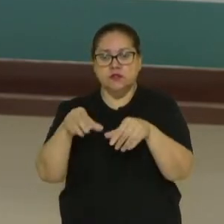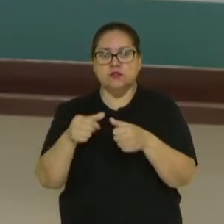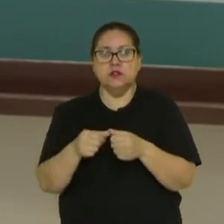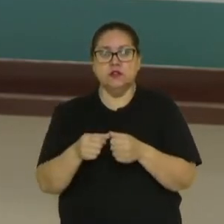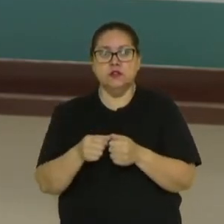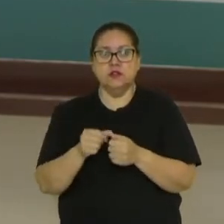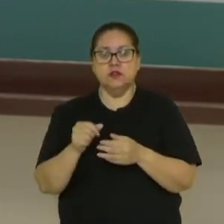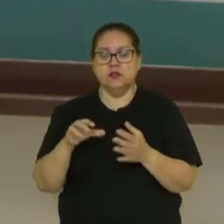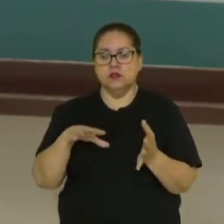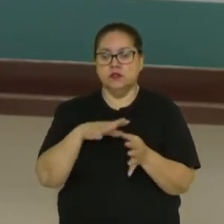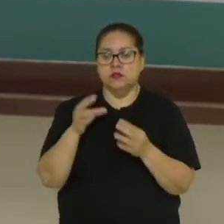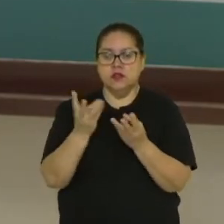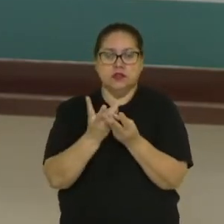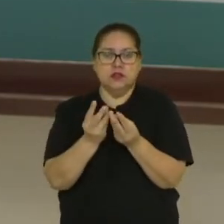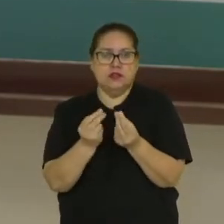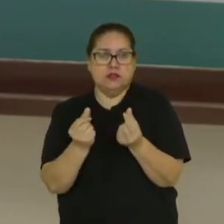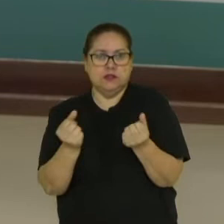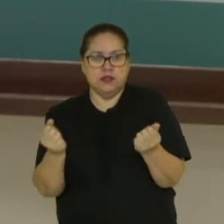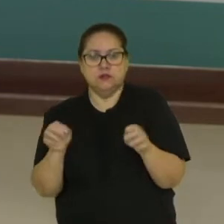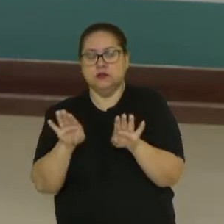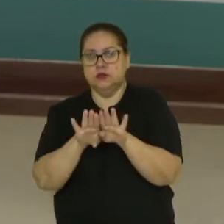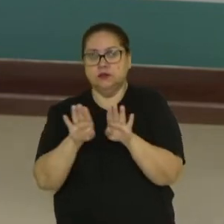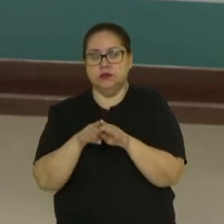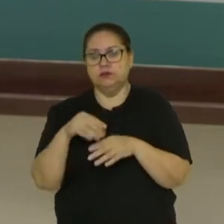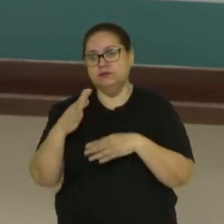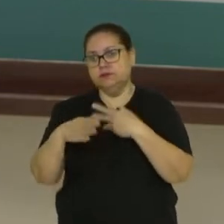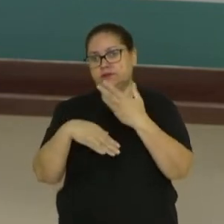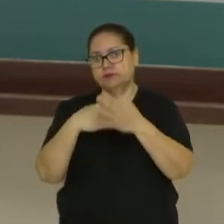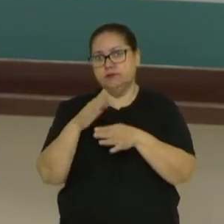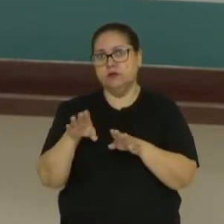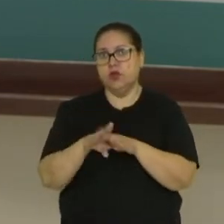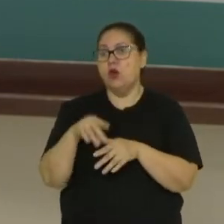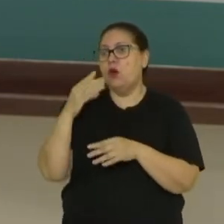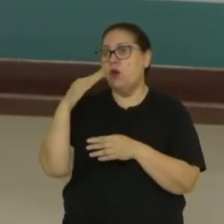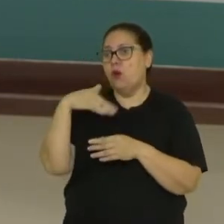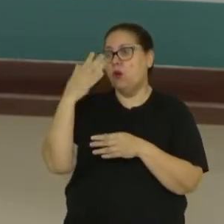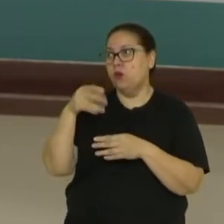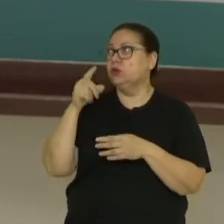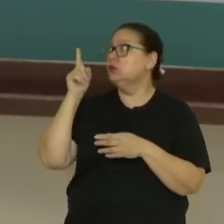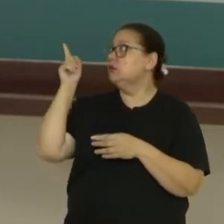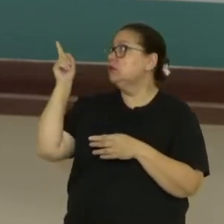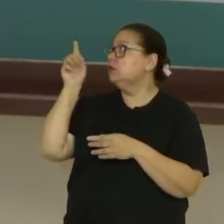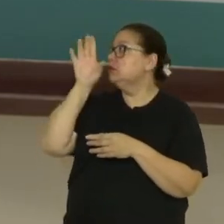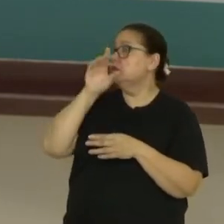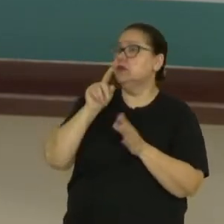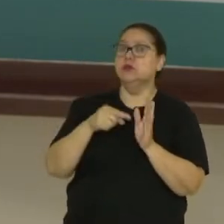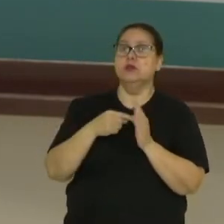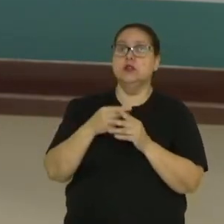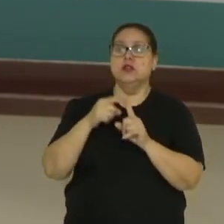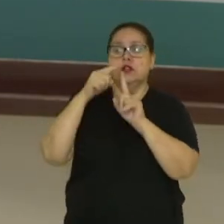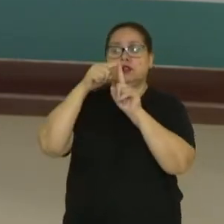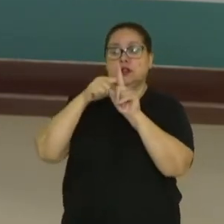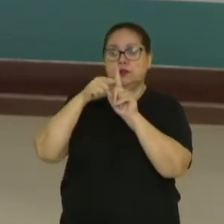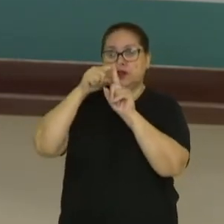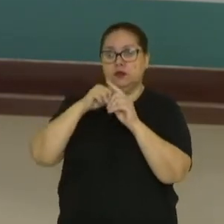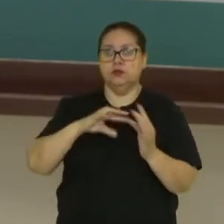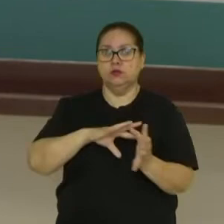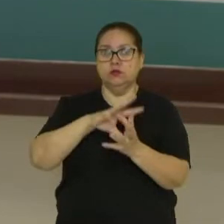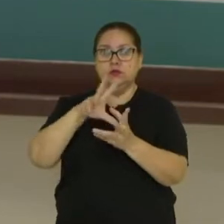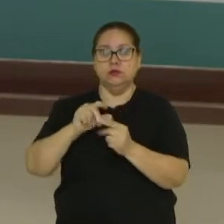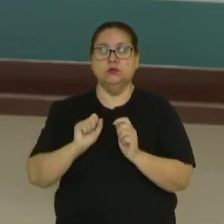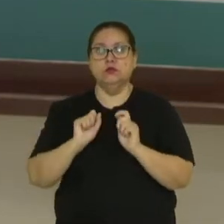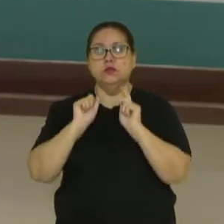Temos a região desértica também e assim por diante. E aqui temos outro mapa mostrando, né, a questão das temperaturas no mundo,